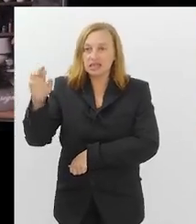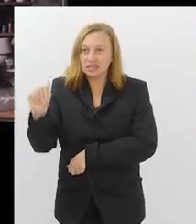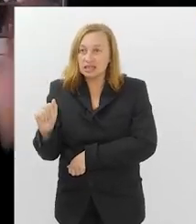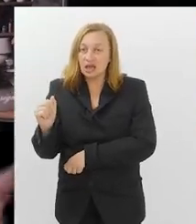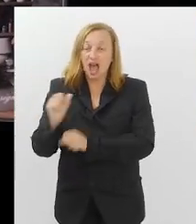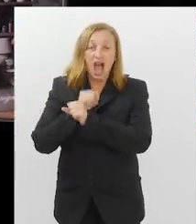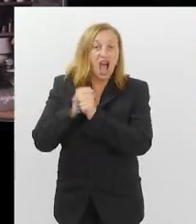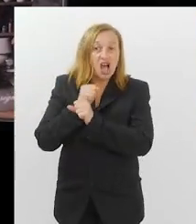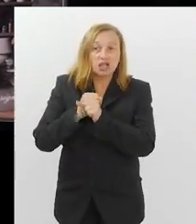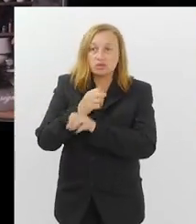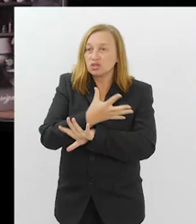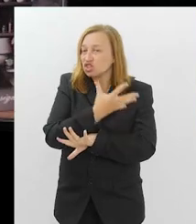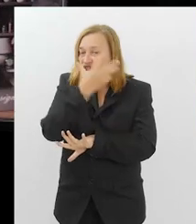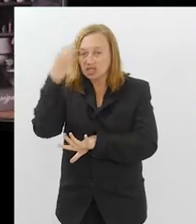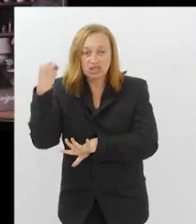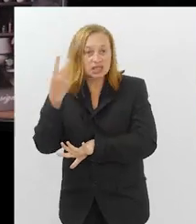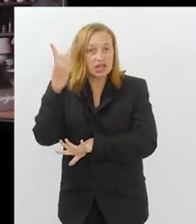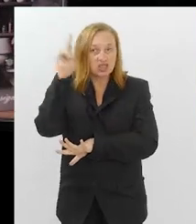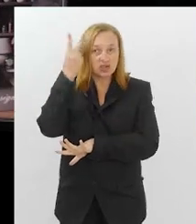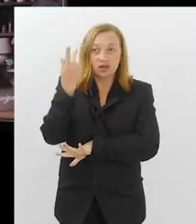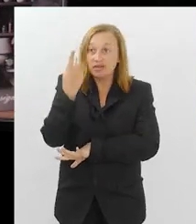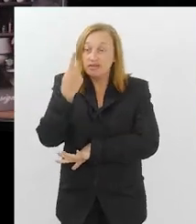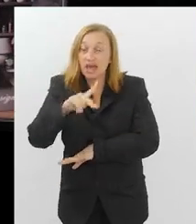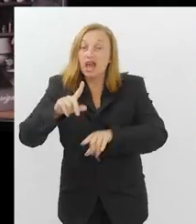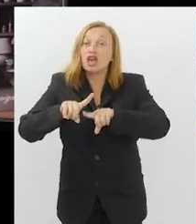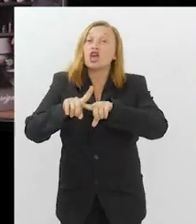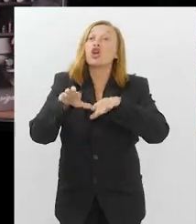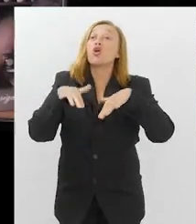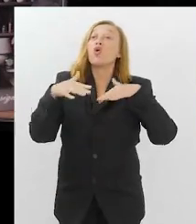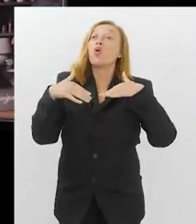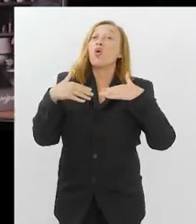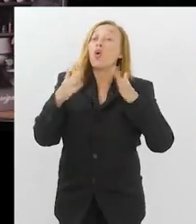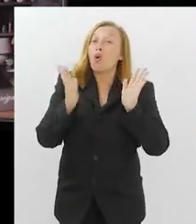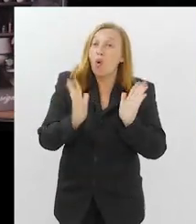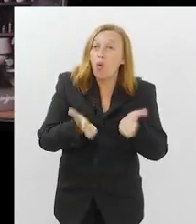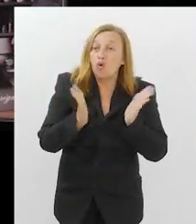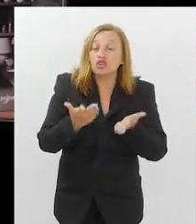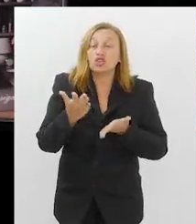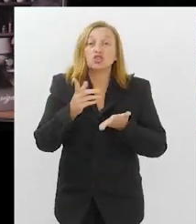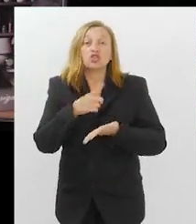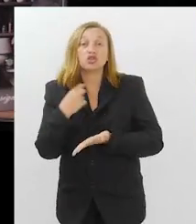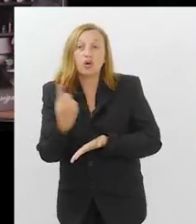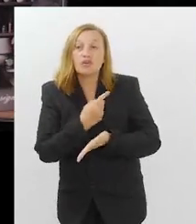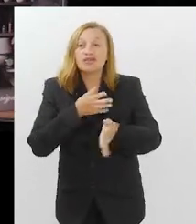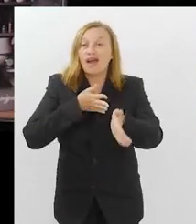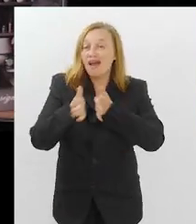foi esquecida. E hoje, né, nós temos, né,